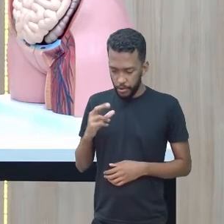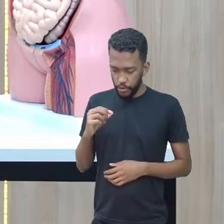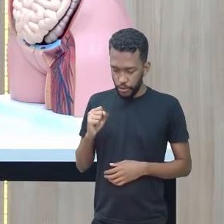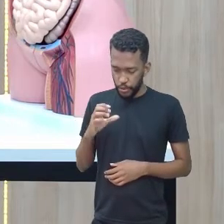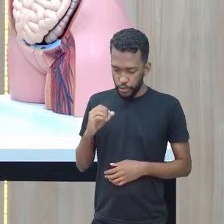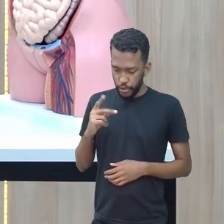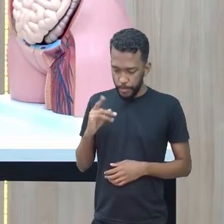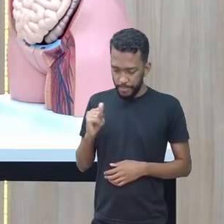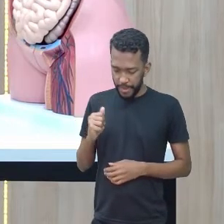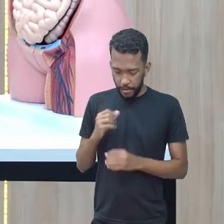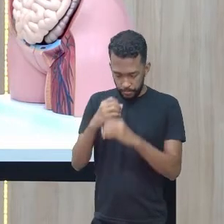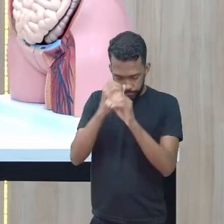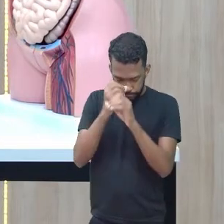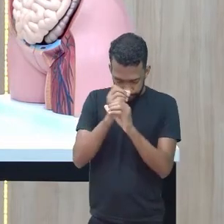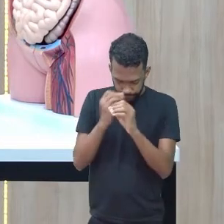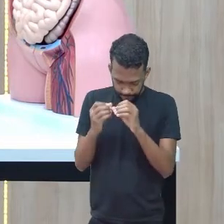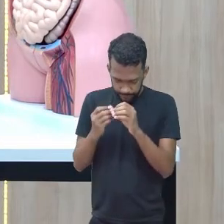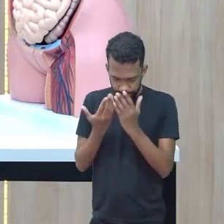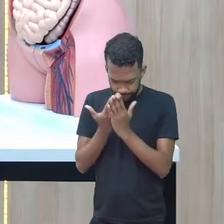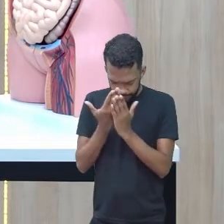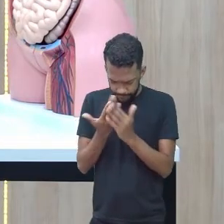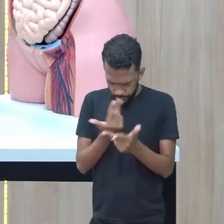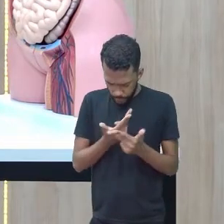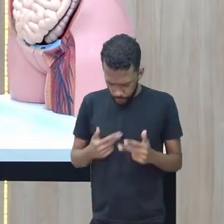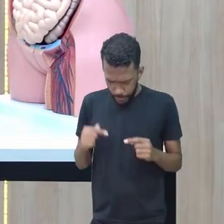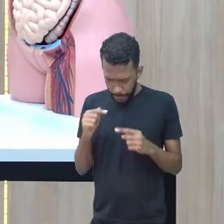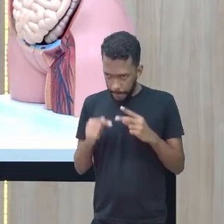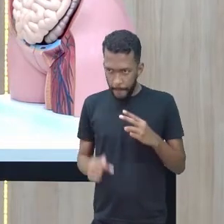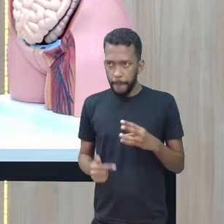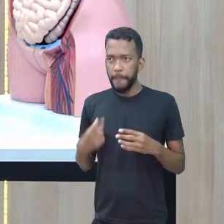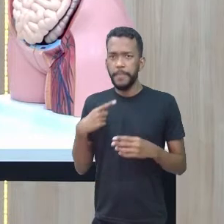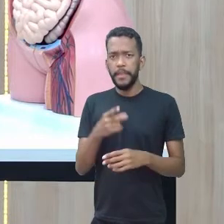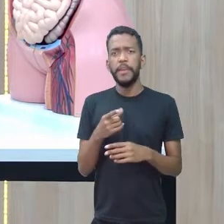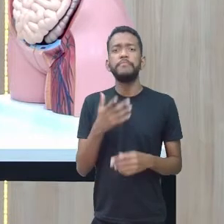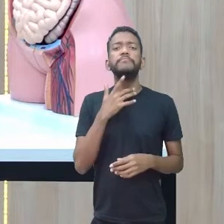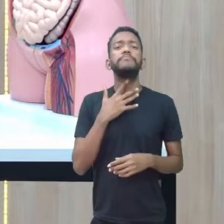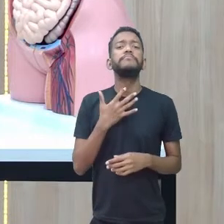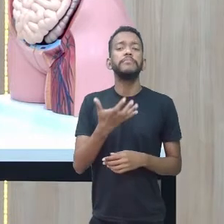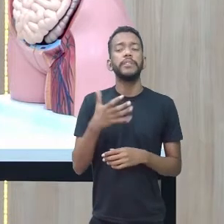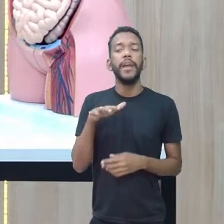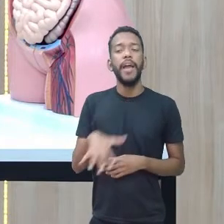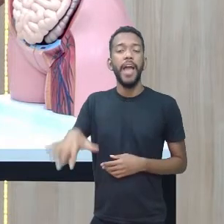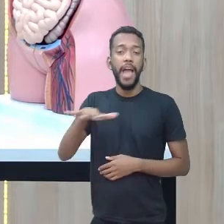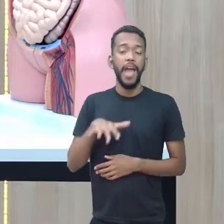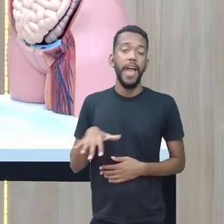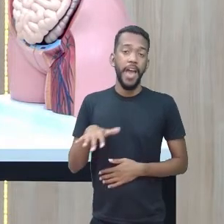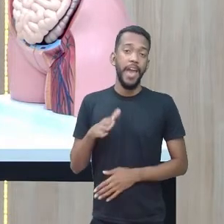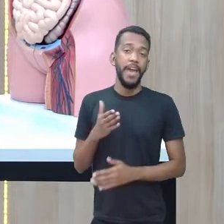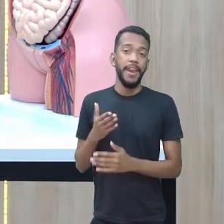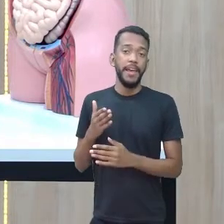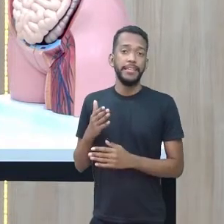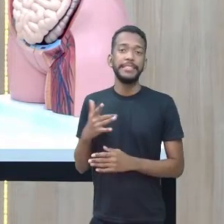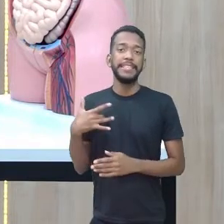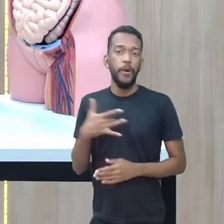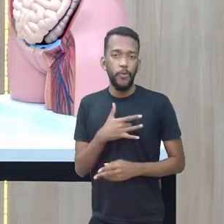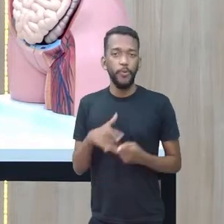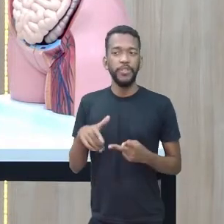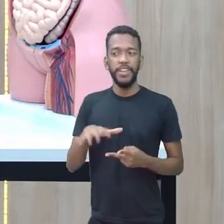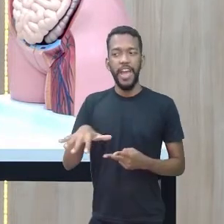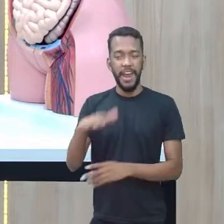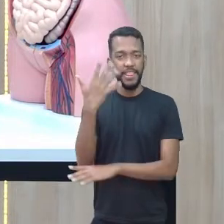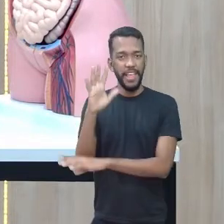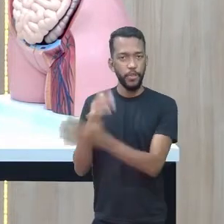aqui vão tentar futuramente, né, algum ramo da área de saúde, de ciência da natureza, vocês vão